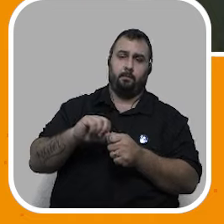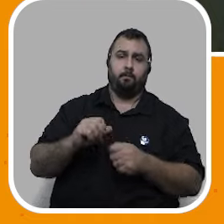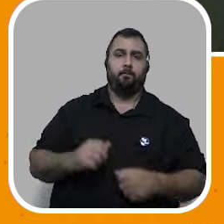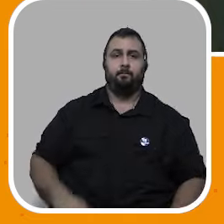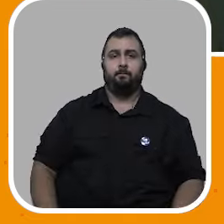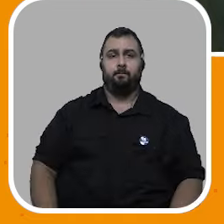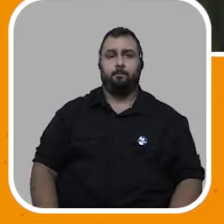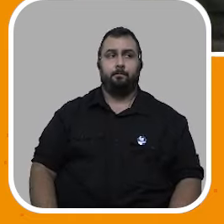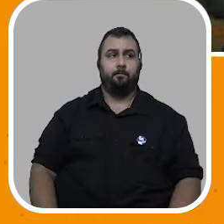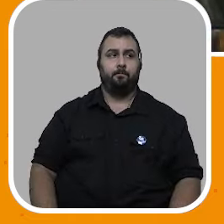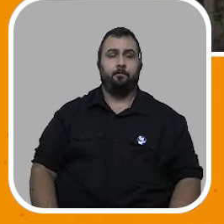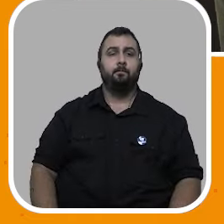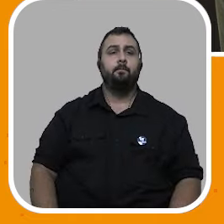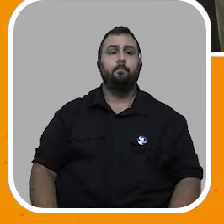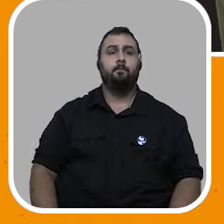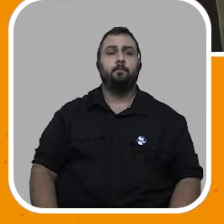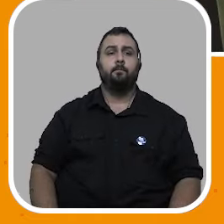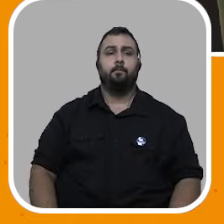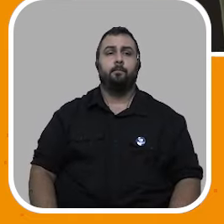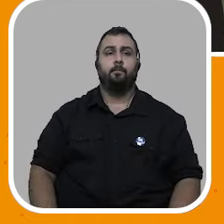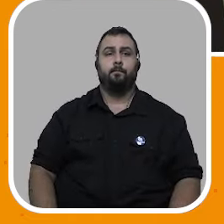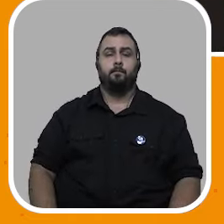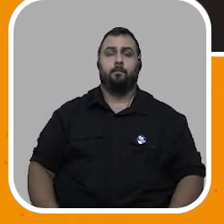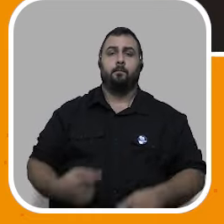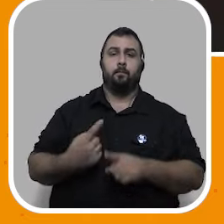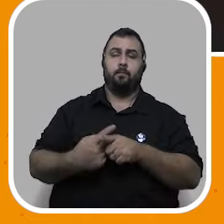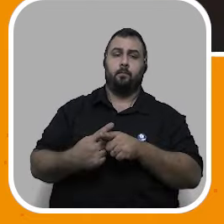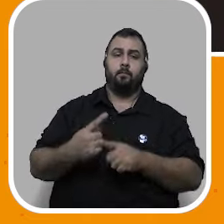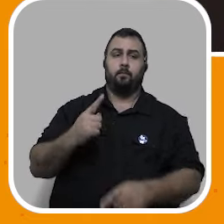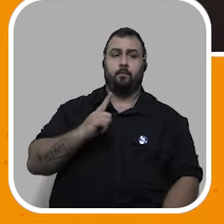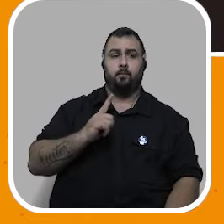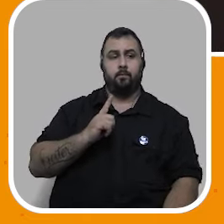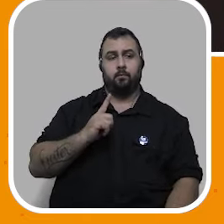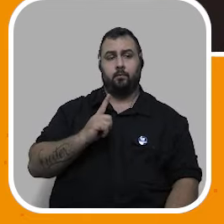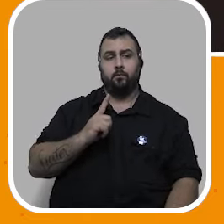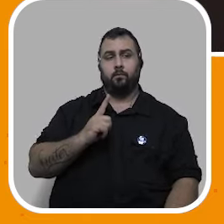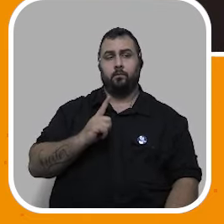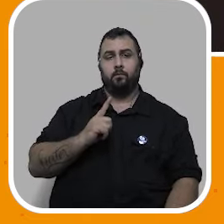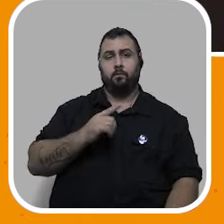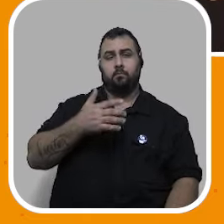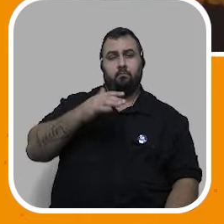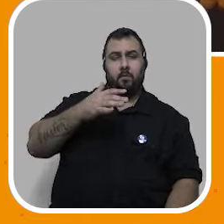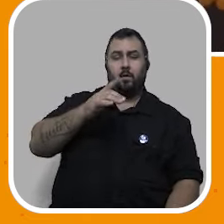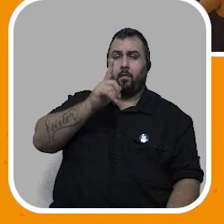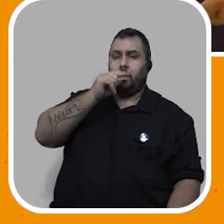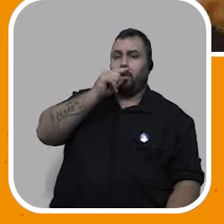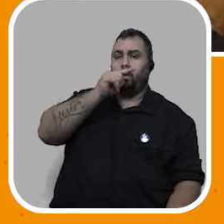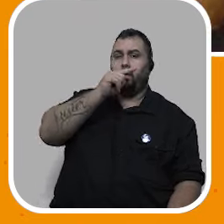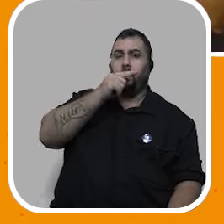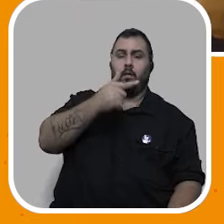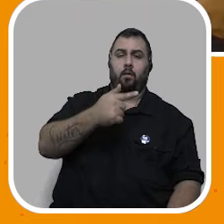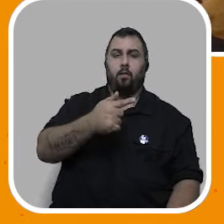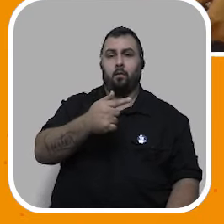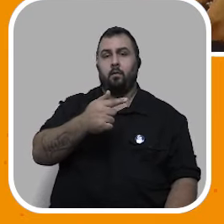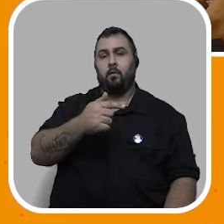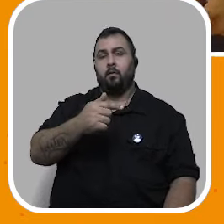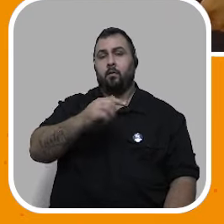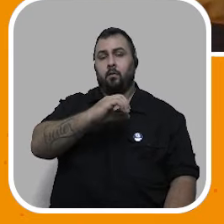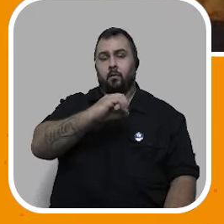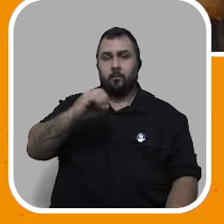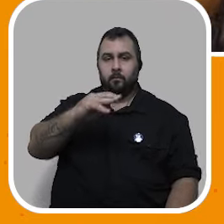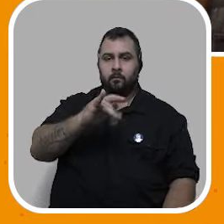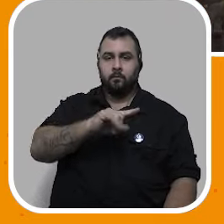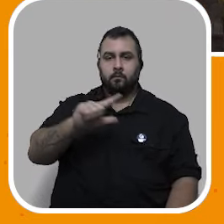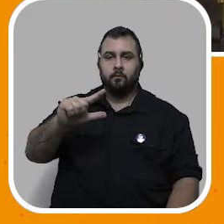eh a gente tinha uma quantidade de de água que eram 700.000 l de